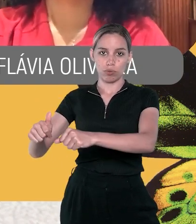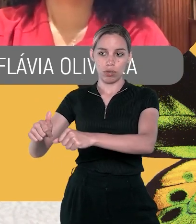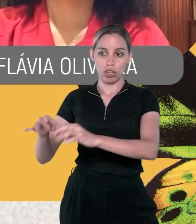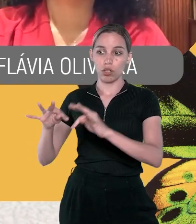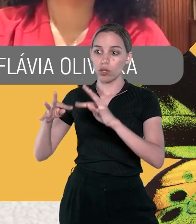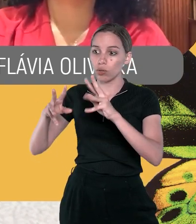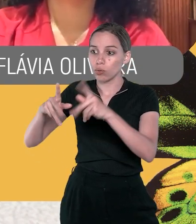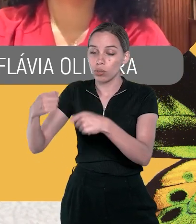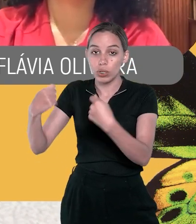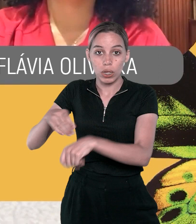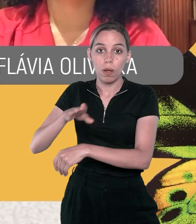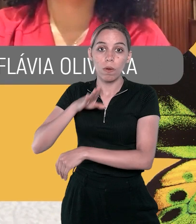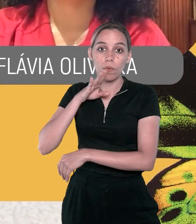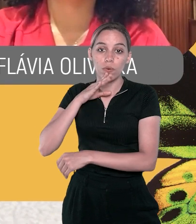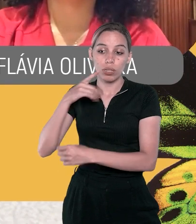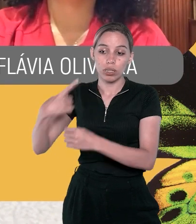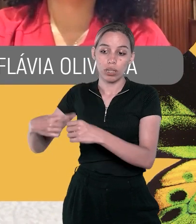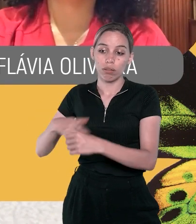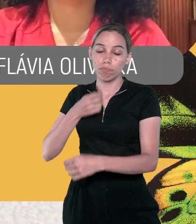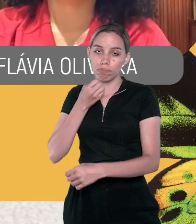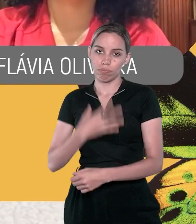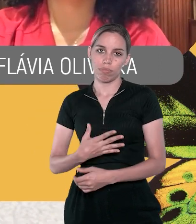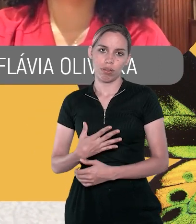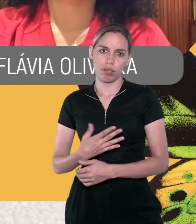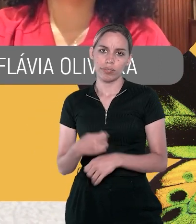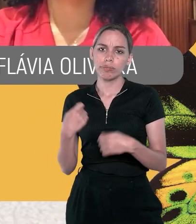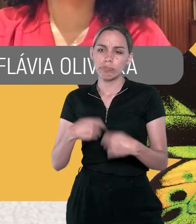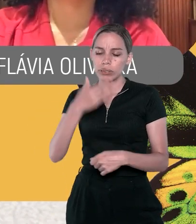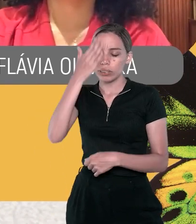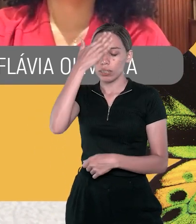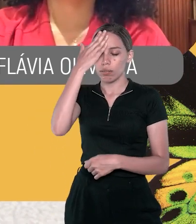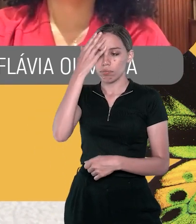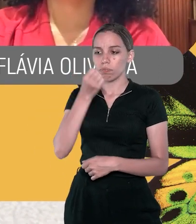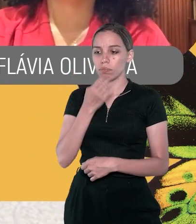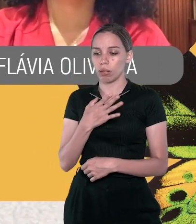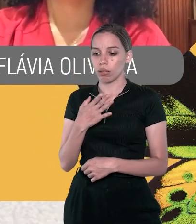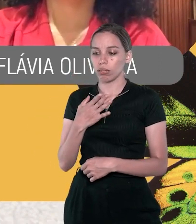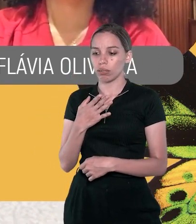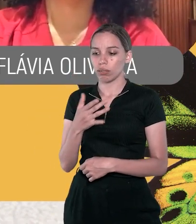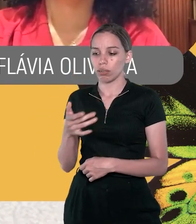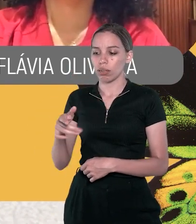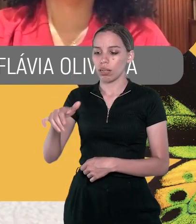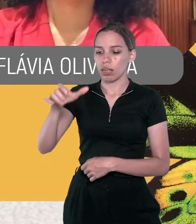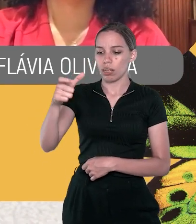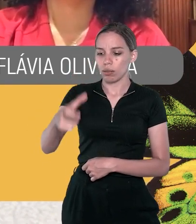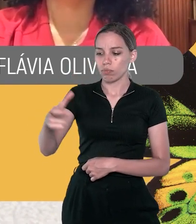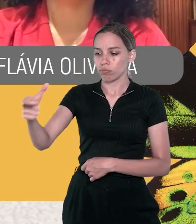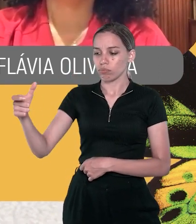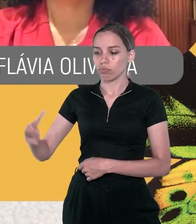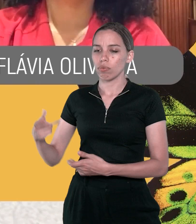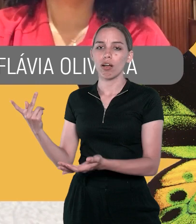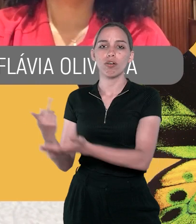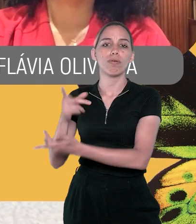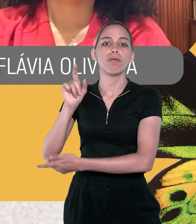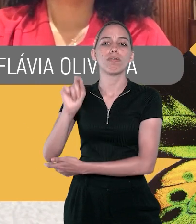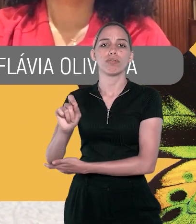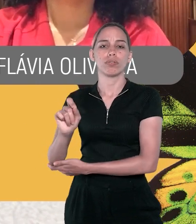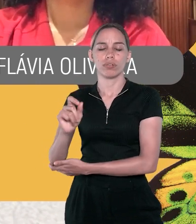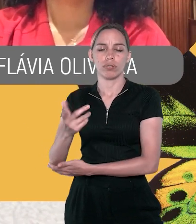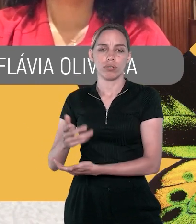Tem que saber o que passa o resto da cidade, né?